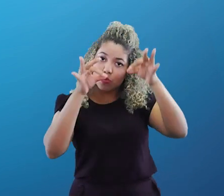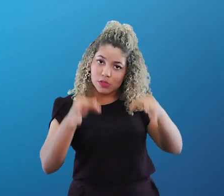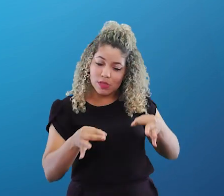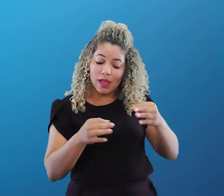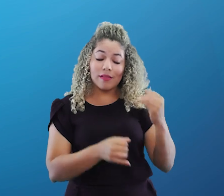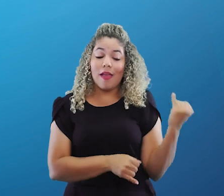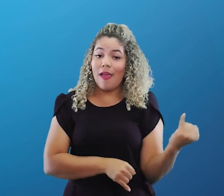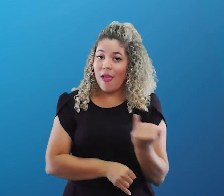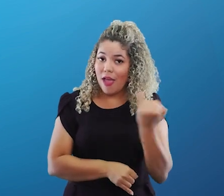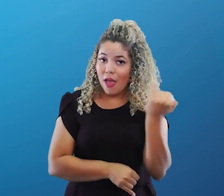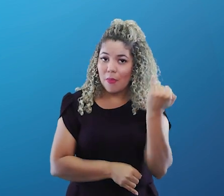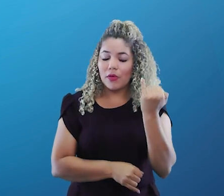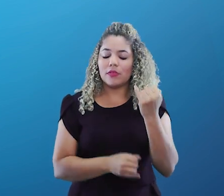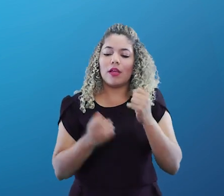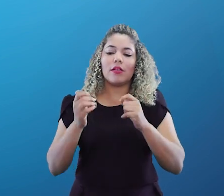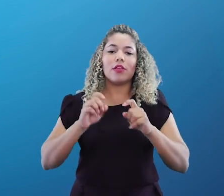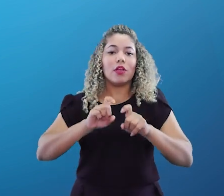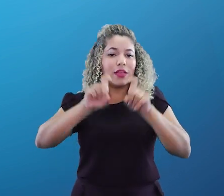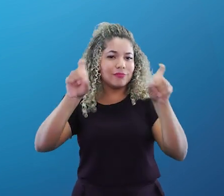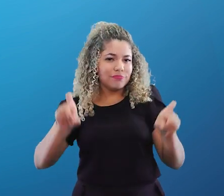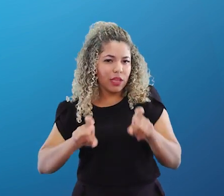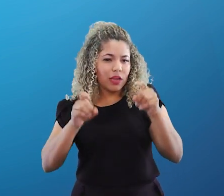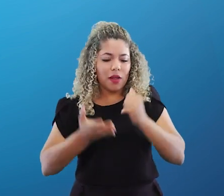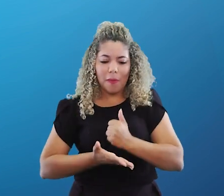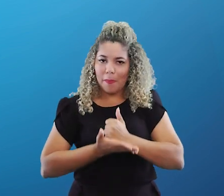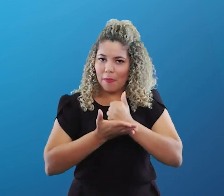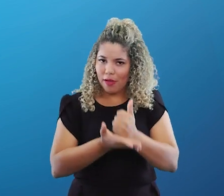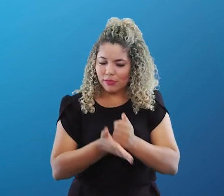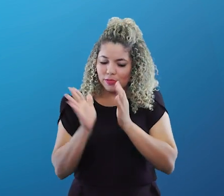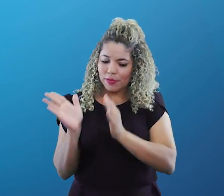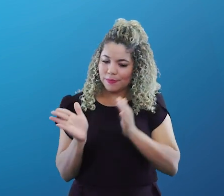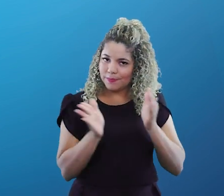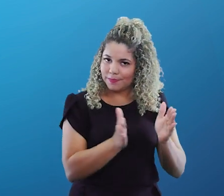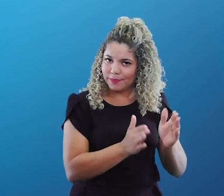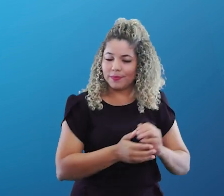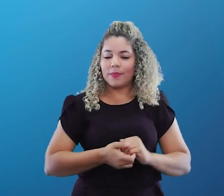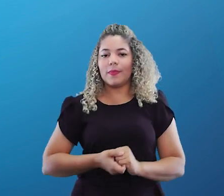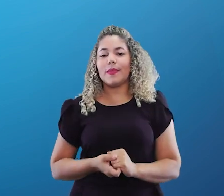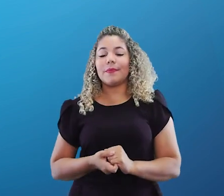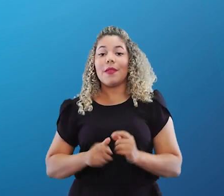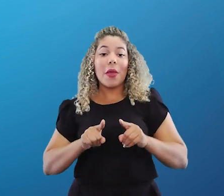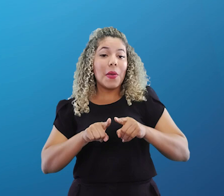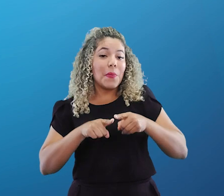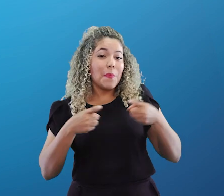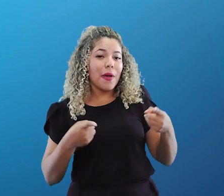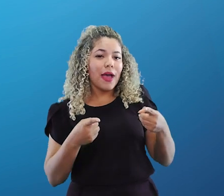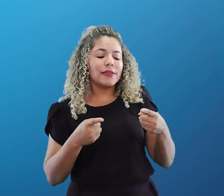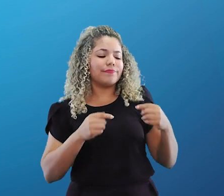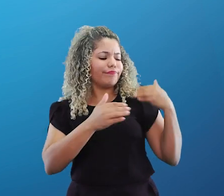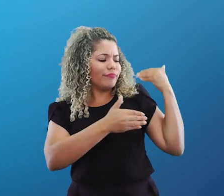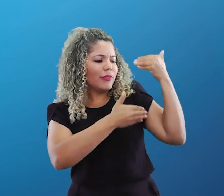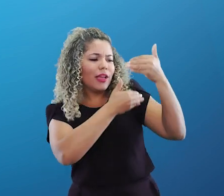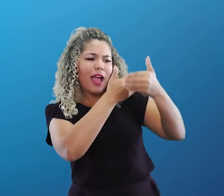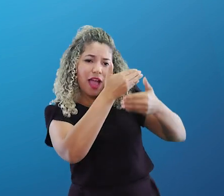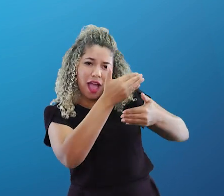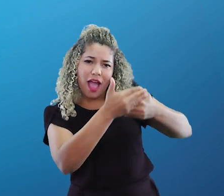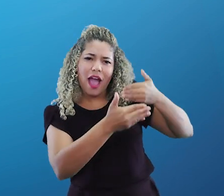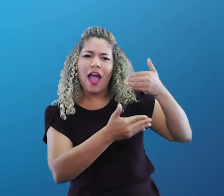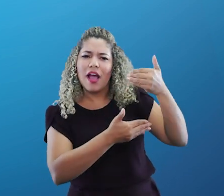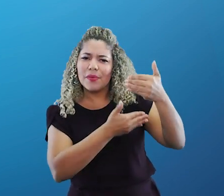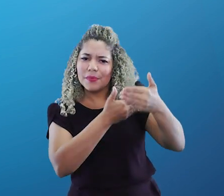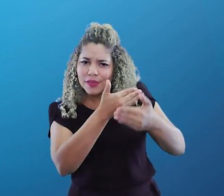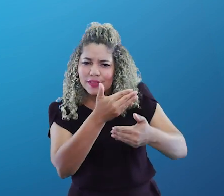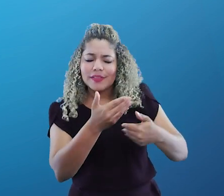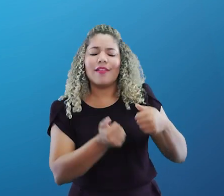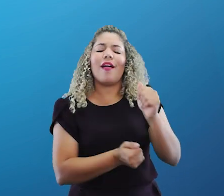é necessário o uso de tecnologias para auxiliar nesse processo. Porém, essas mudanças ainda foram classificadas ao